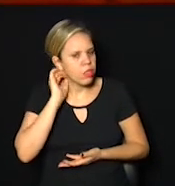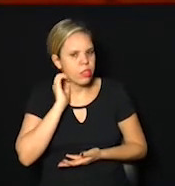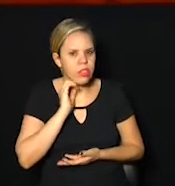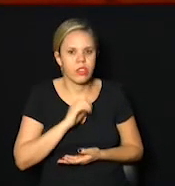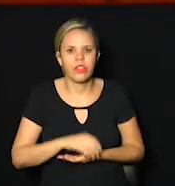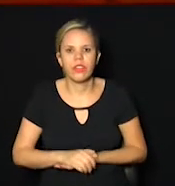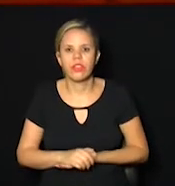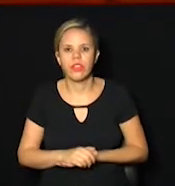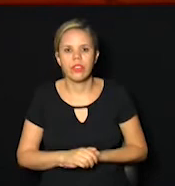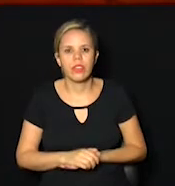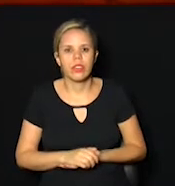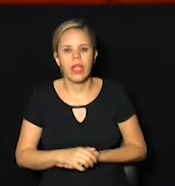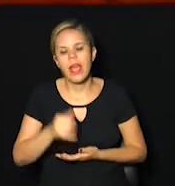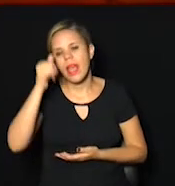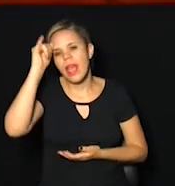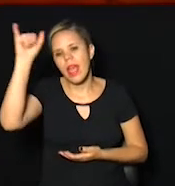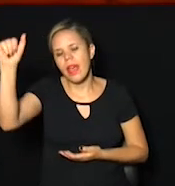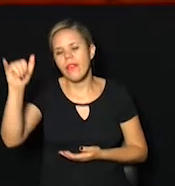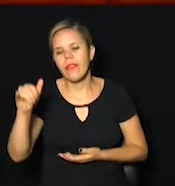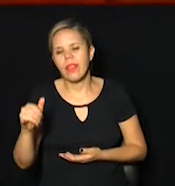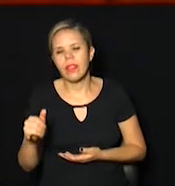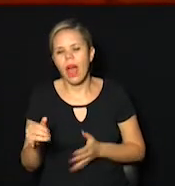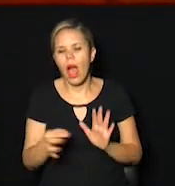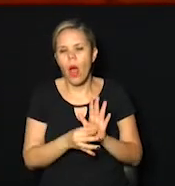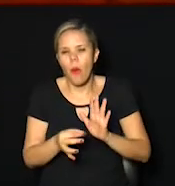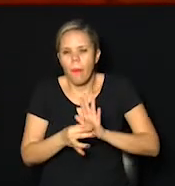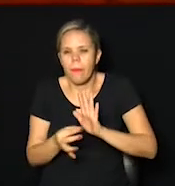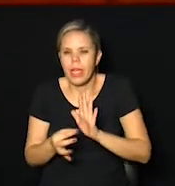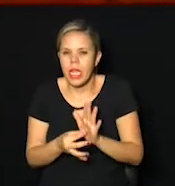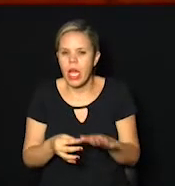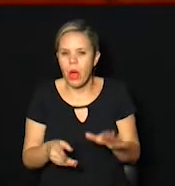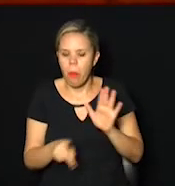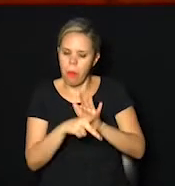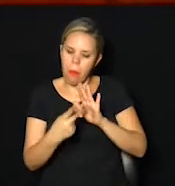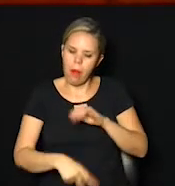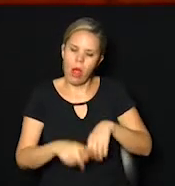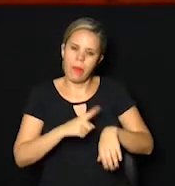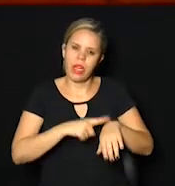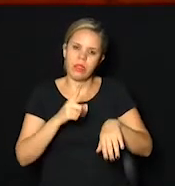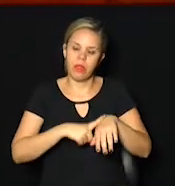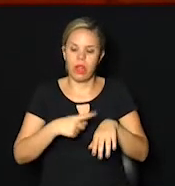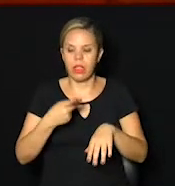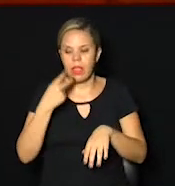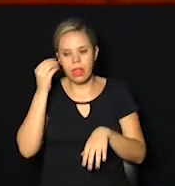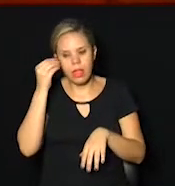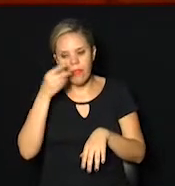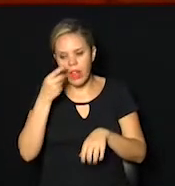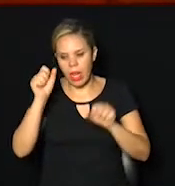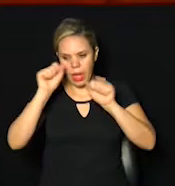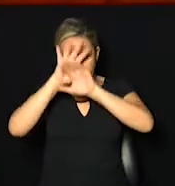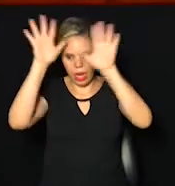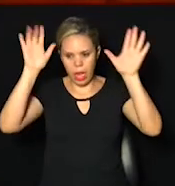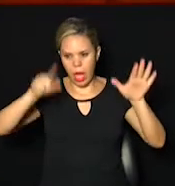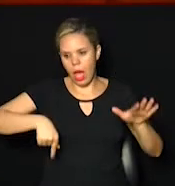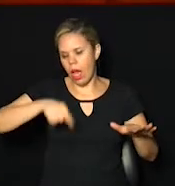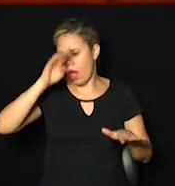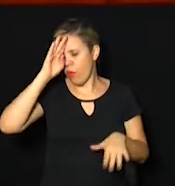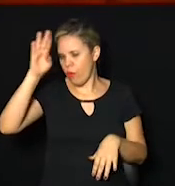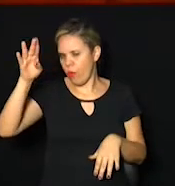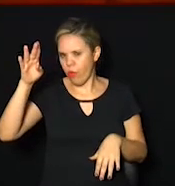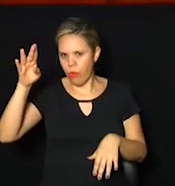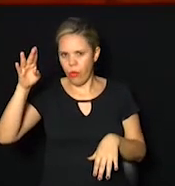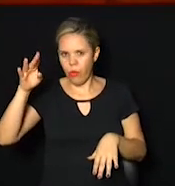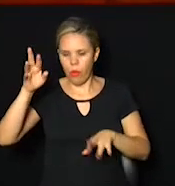paixões desse ambiente neste momento. Aí a gente consegue falar de forma mais clara sobre aquilo que é fundamental para